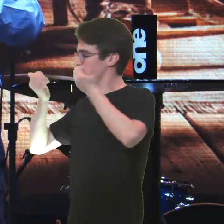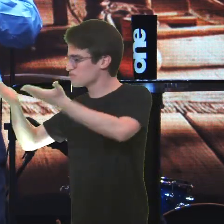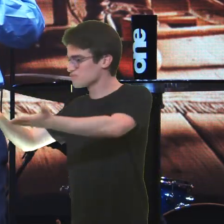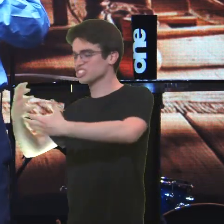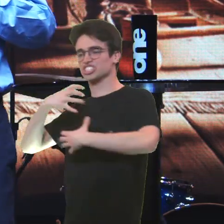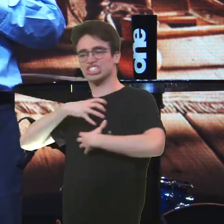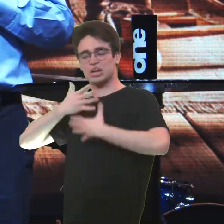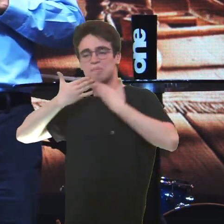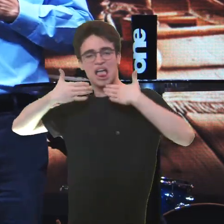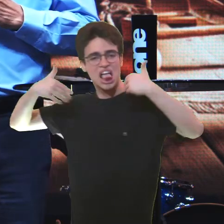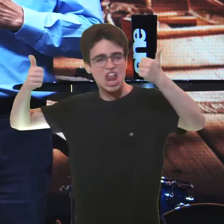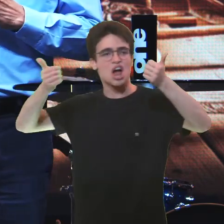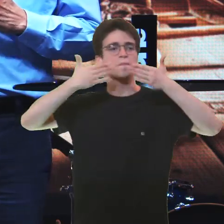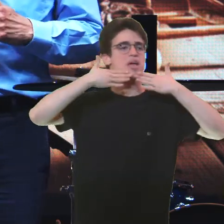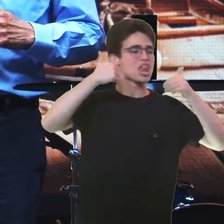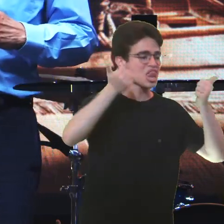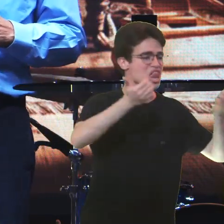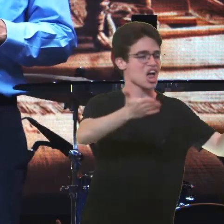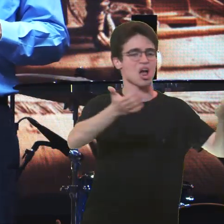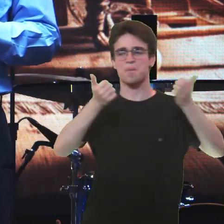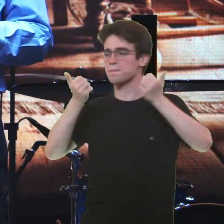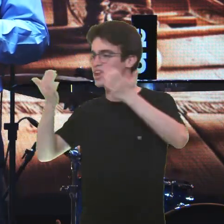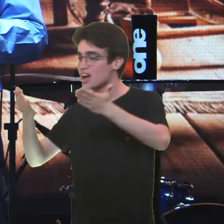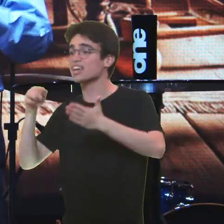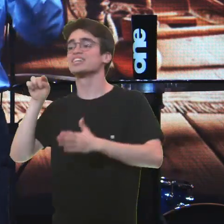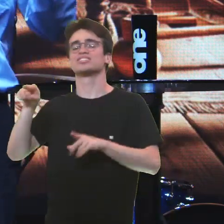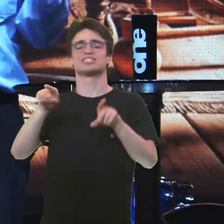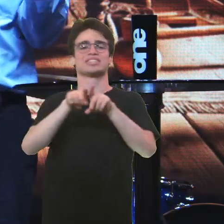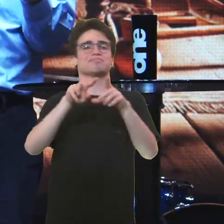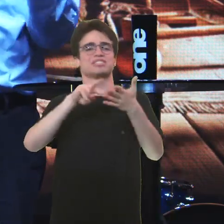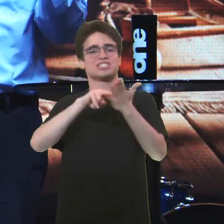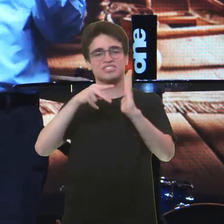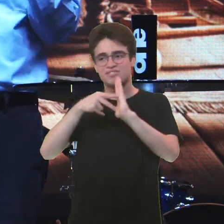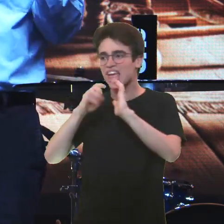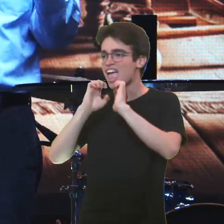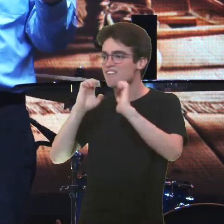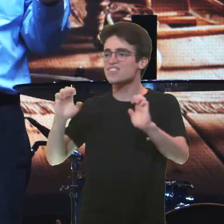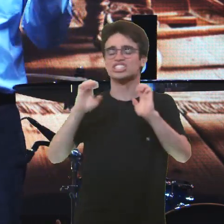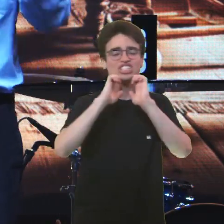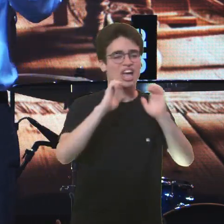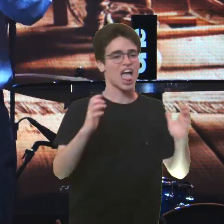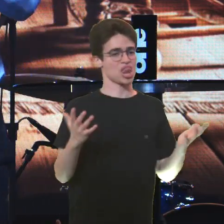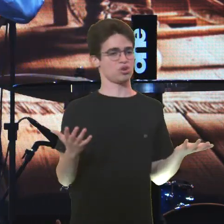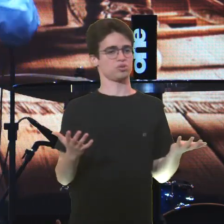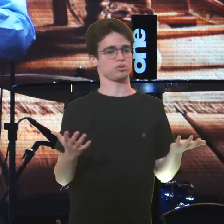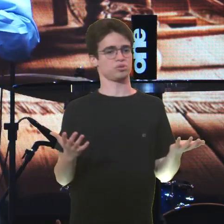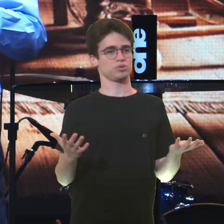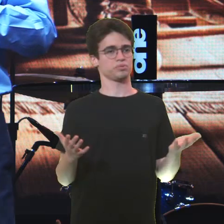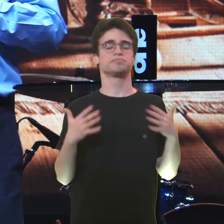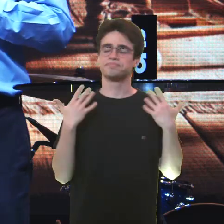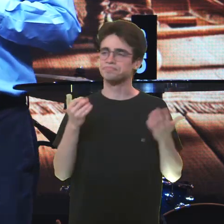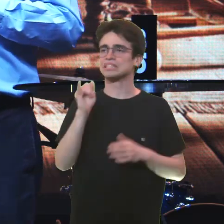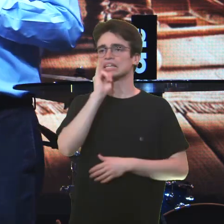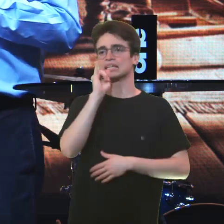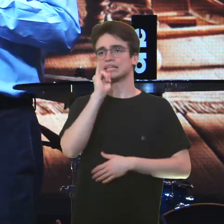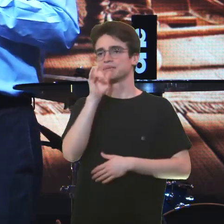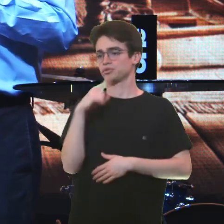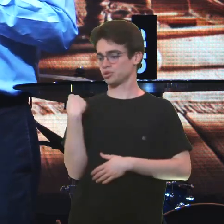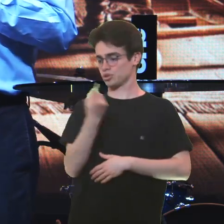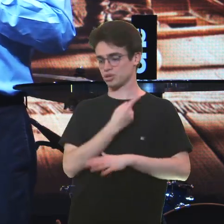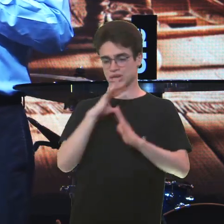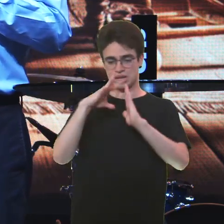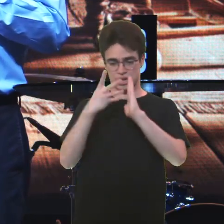de las A personas. melhora nas condições das pessoas. Cuando como iglesia ustedes toman una escuela, por Quando como ejemplo, igreja